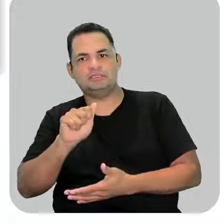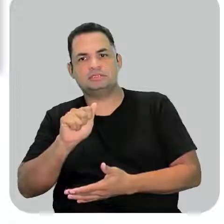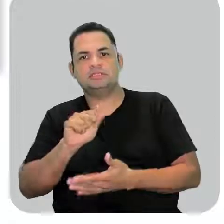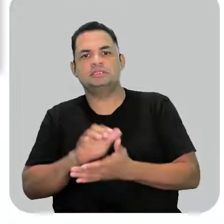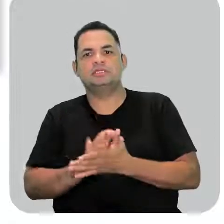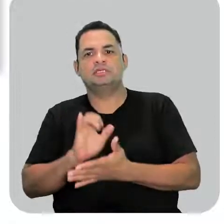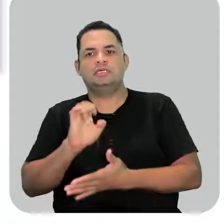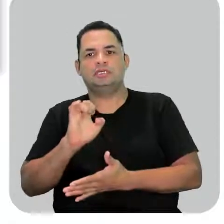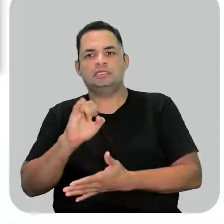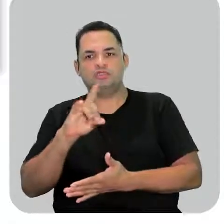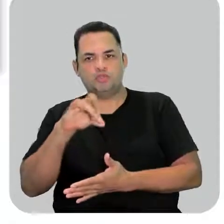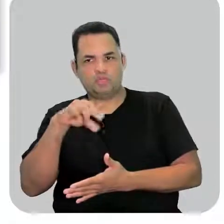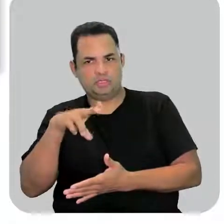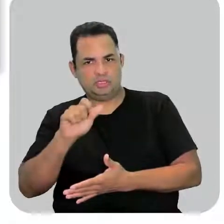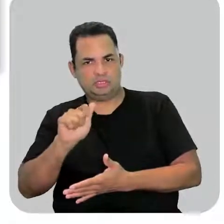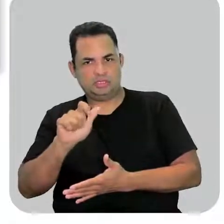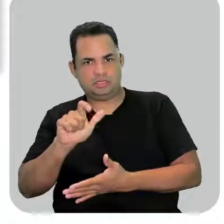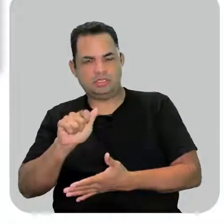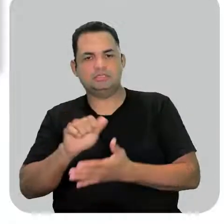isonitrilas e